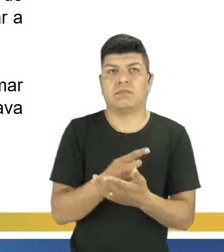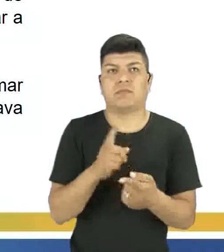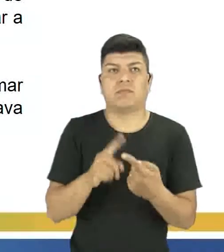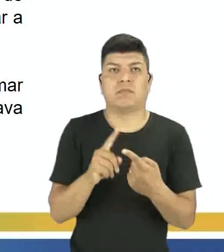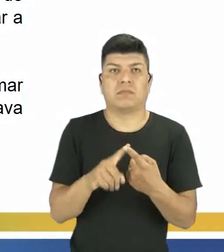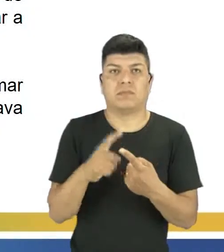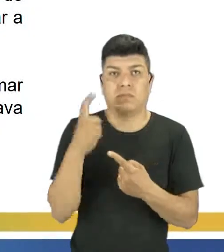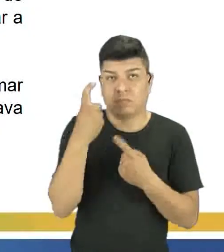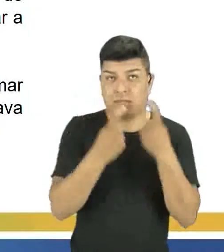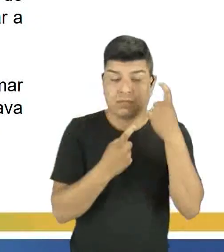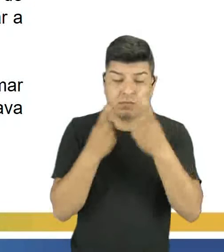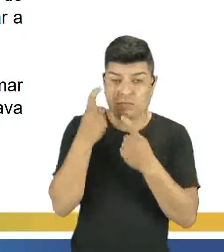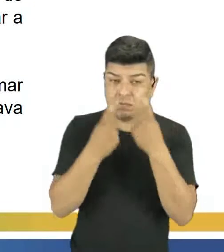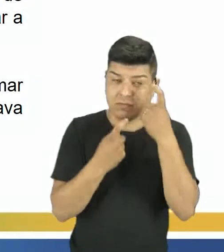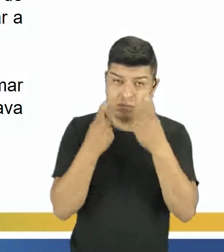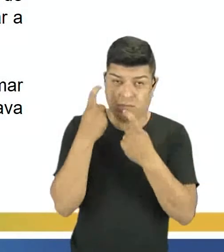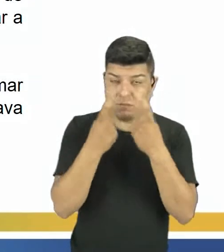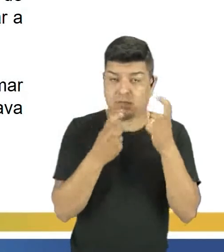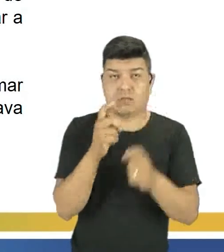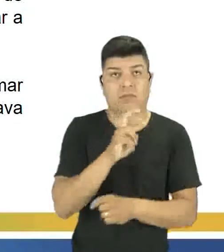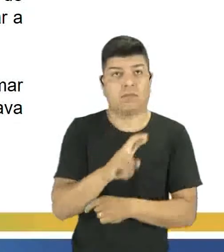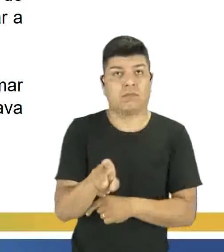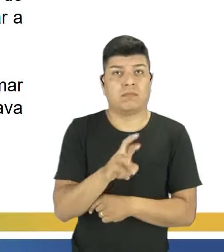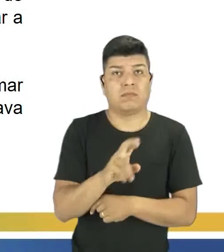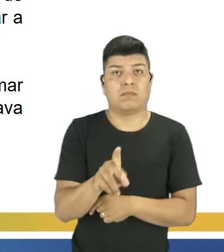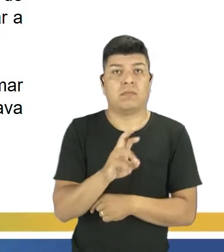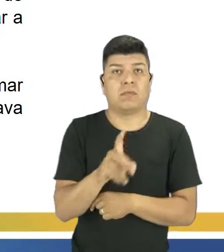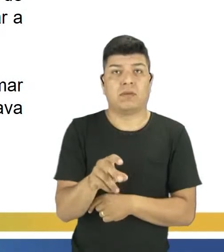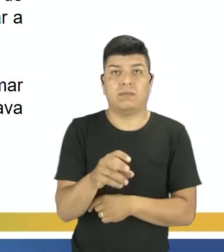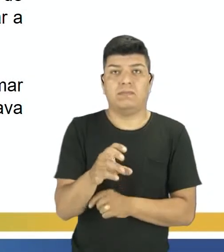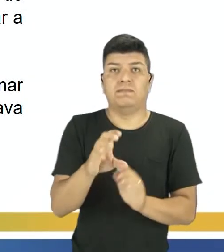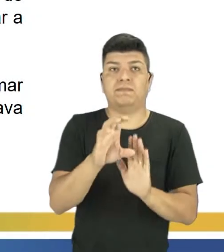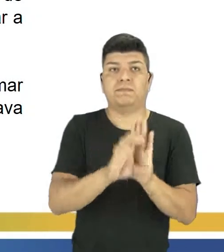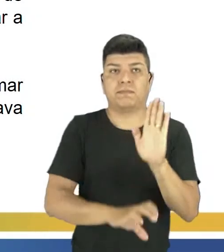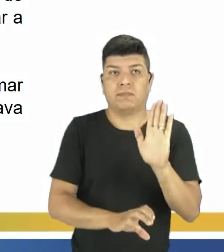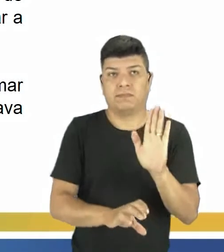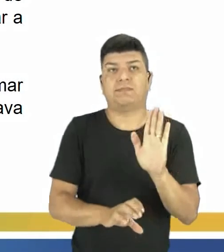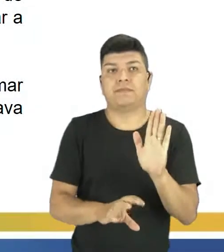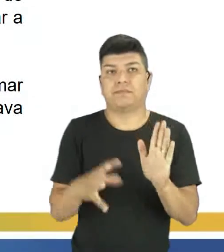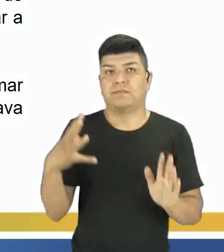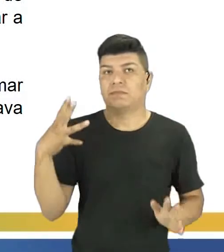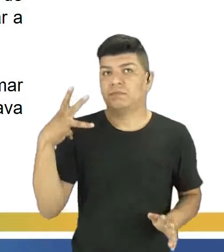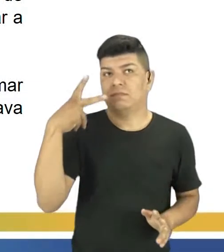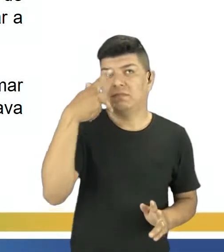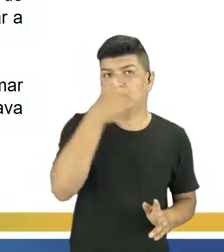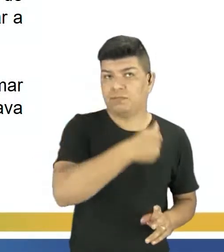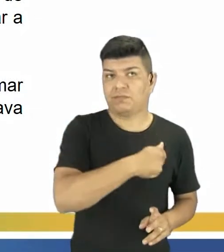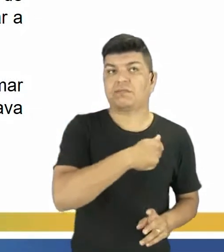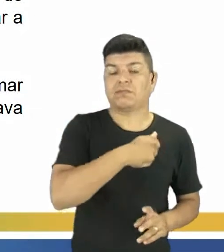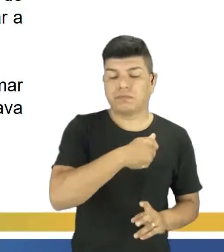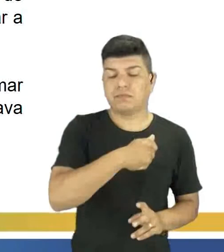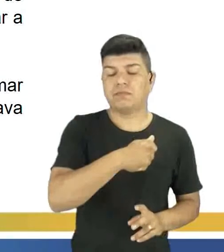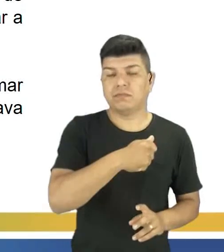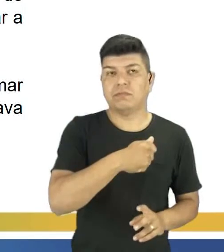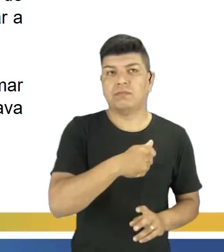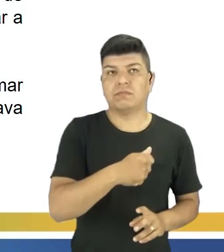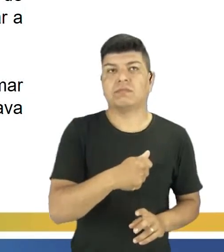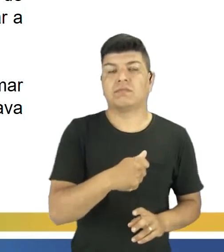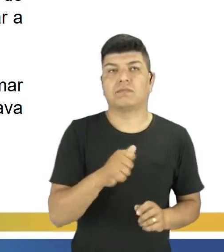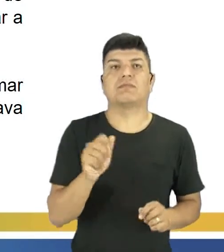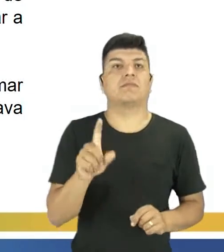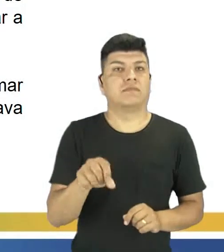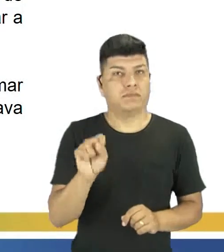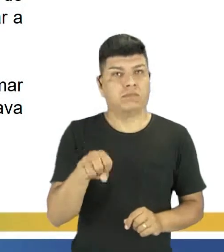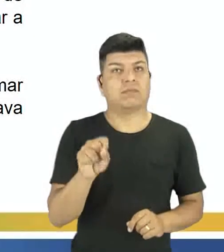incorreta por quê, gente? Porque a preocupação não era trazer um novo conceito, né, de belo,